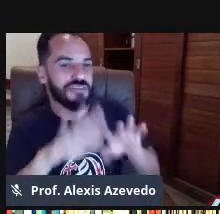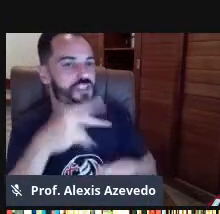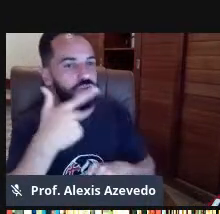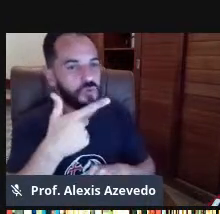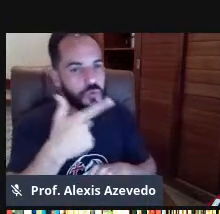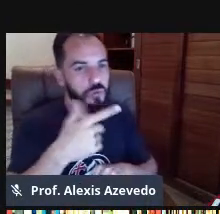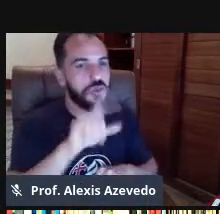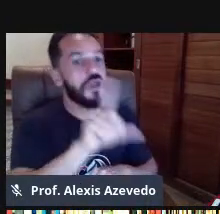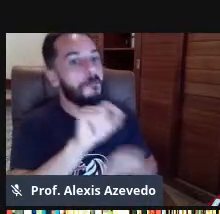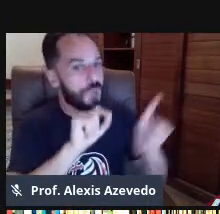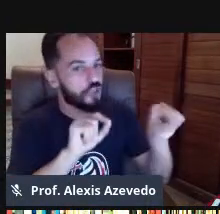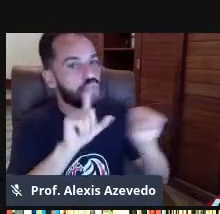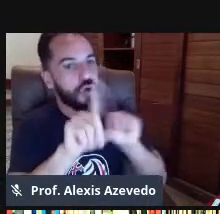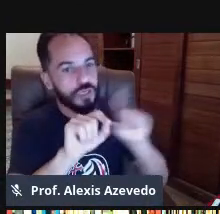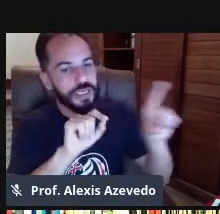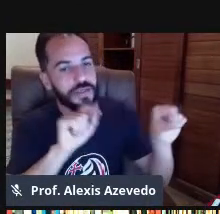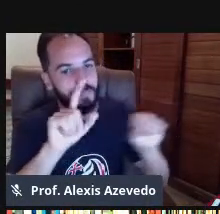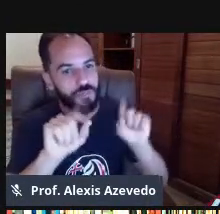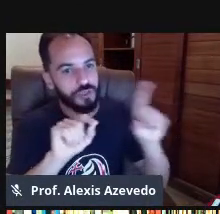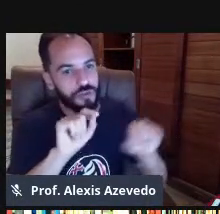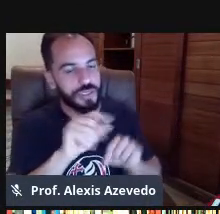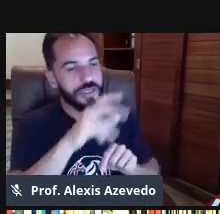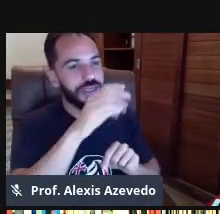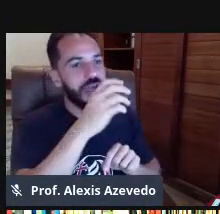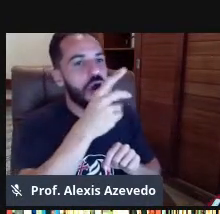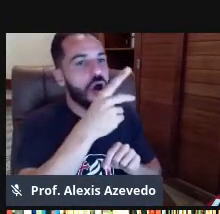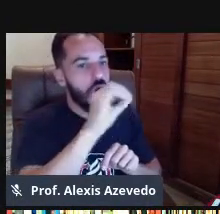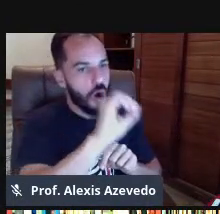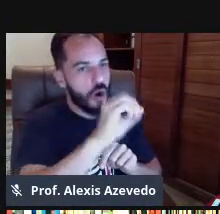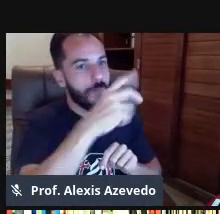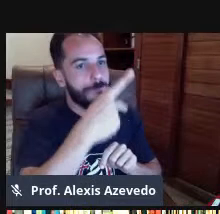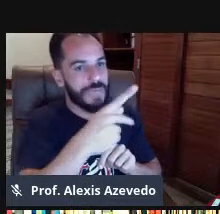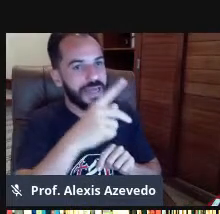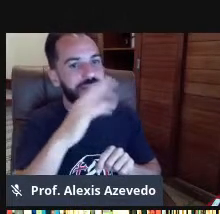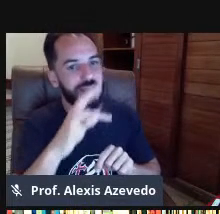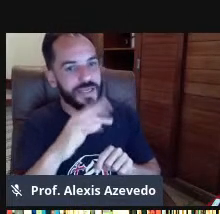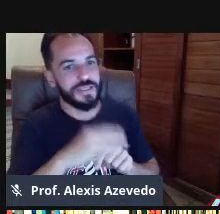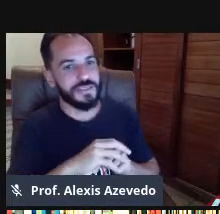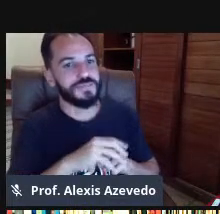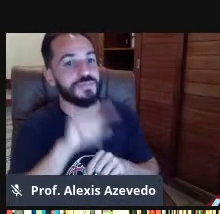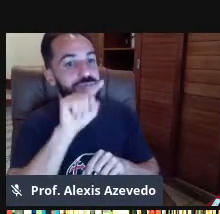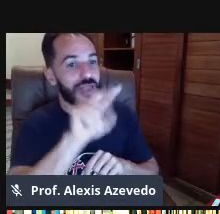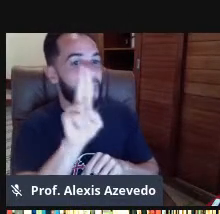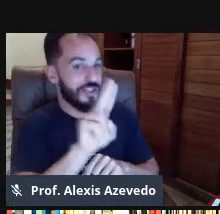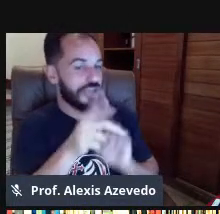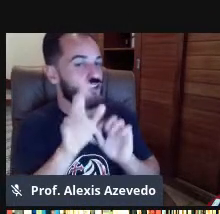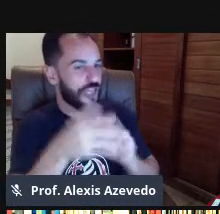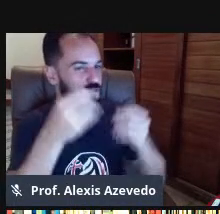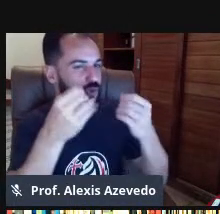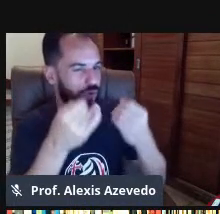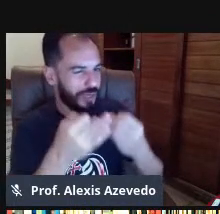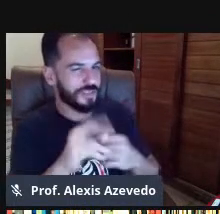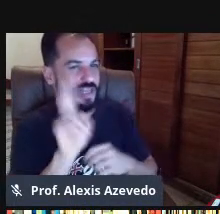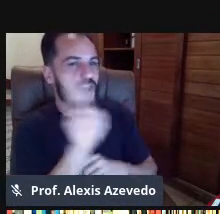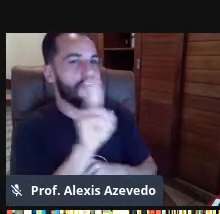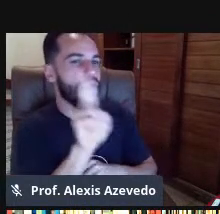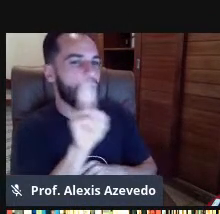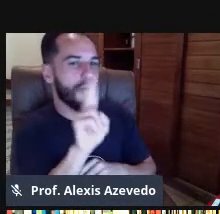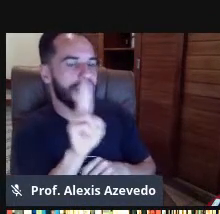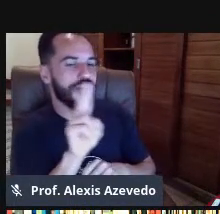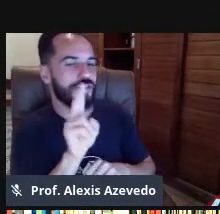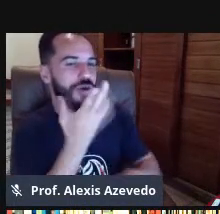Como eu estava começando a falar para vocês, os tópicos, né, eles são